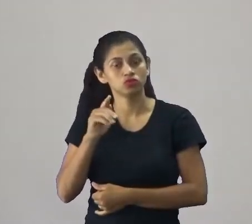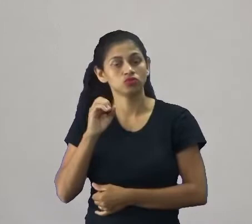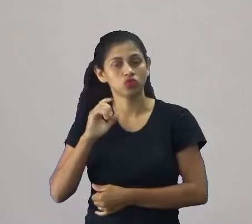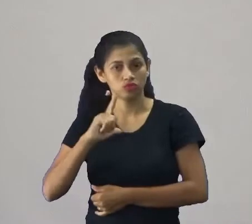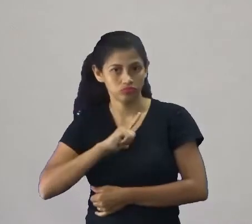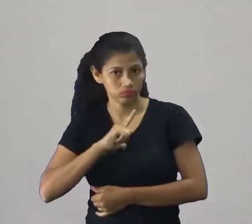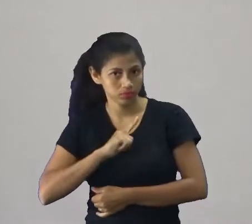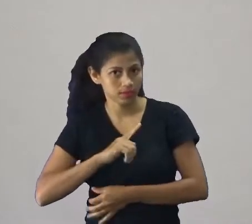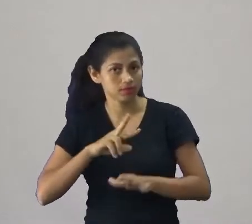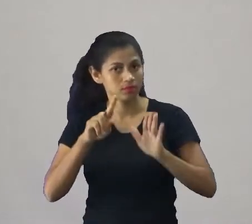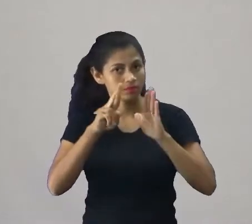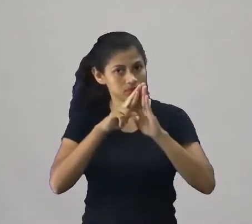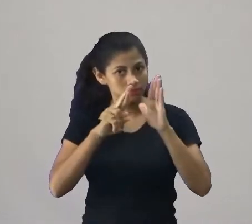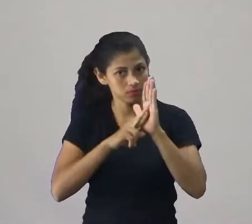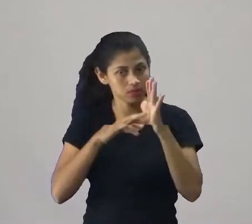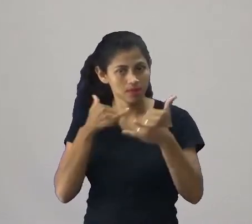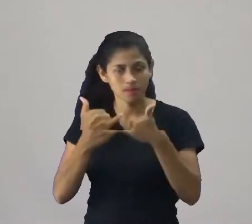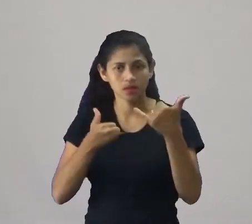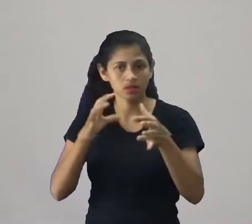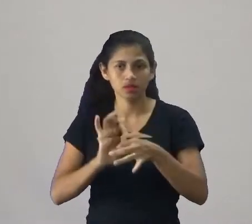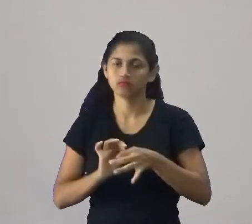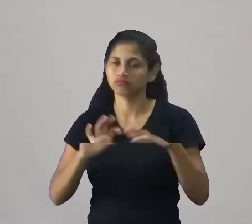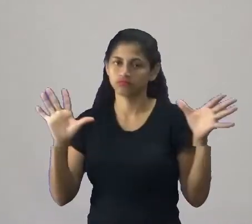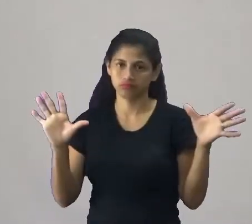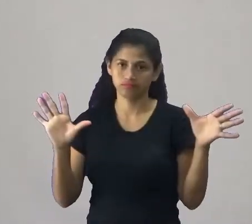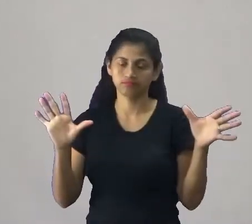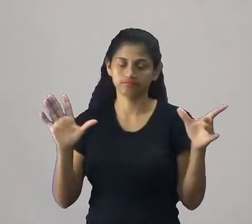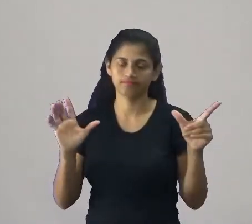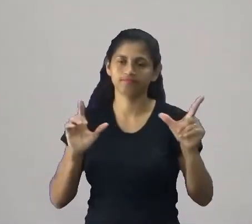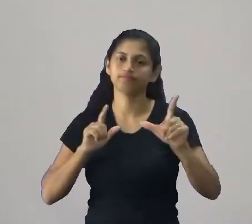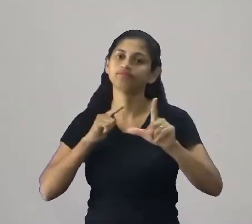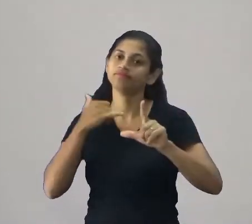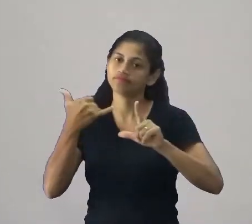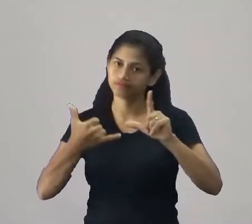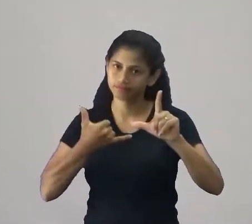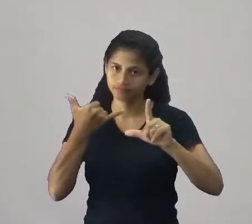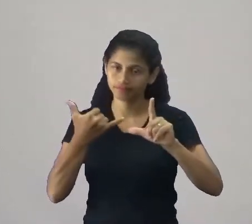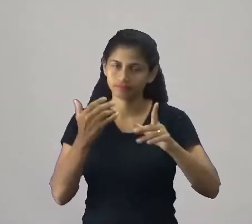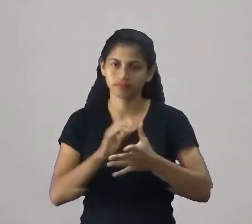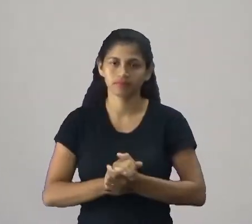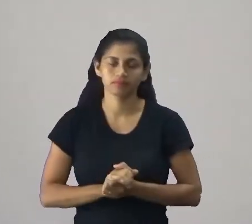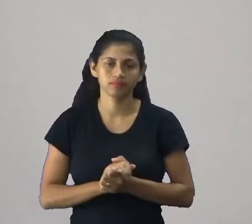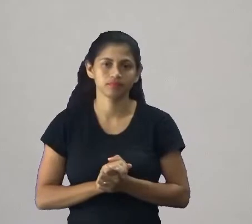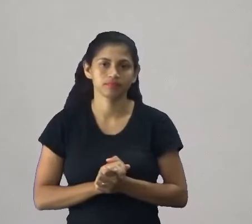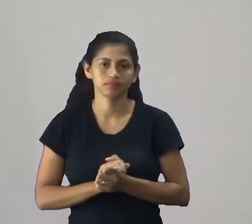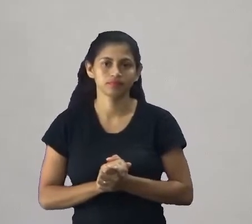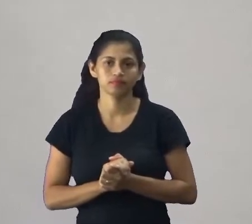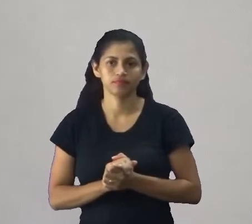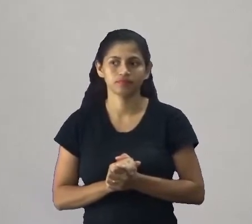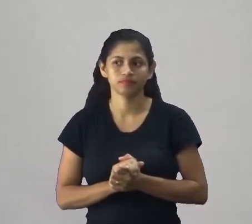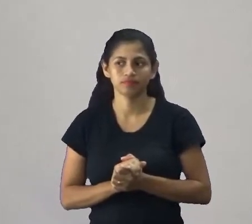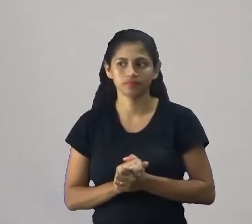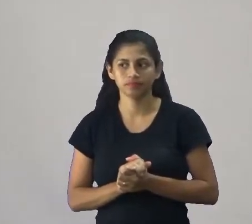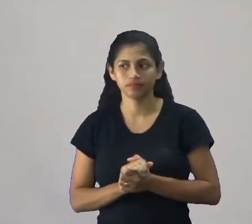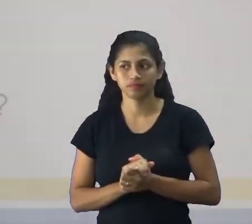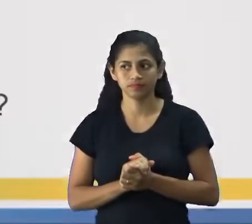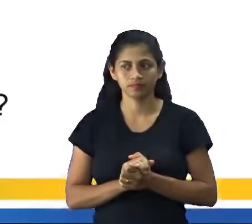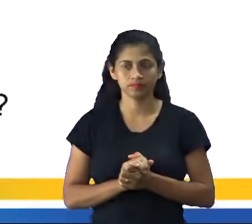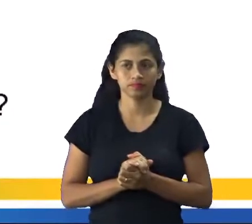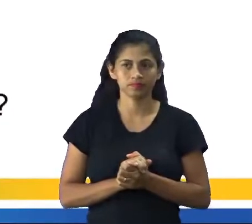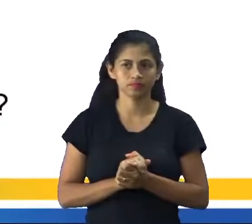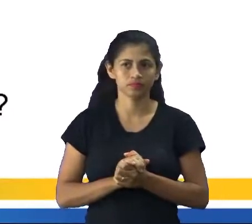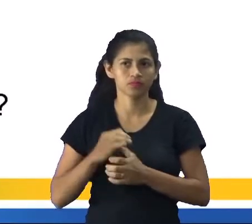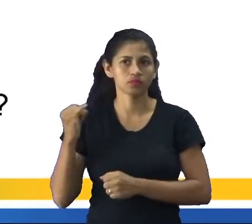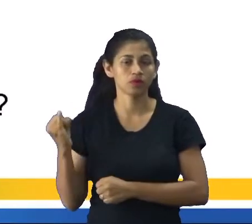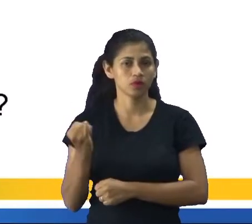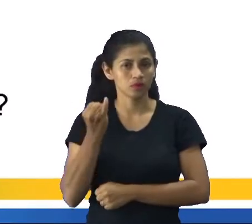regra, brincadeira é algo livremente lúdico. Tranquilo? Então, vamos seguir. 3, 2, 1. E aí uma